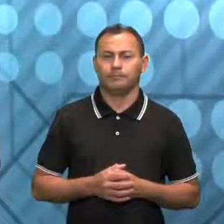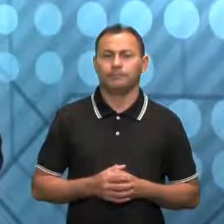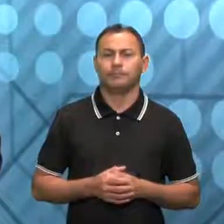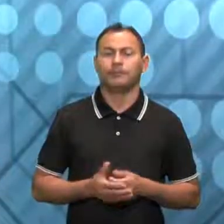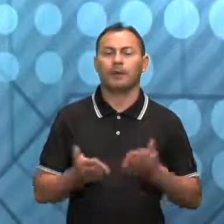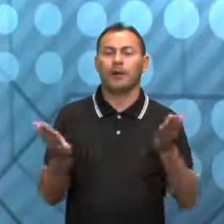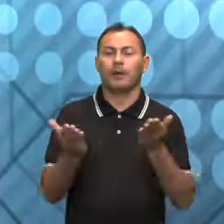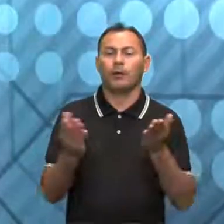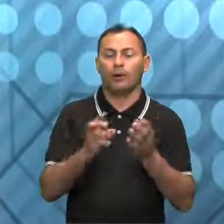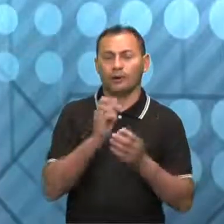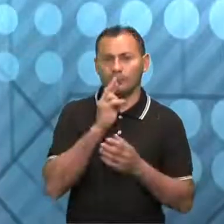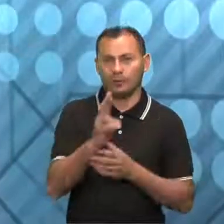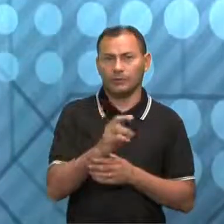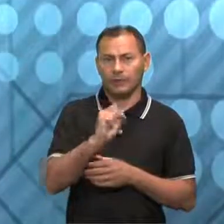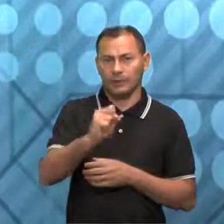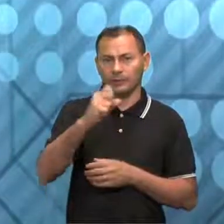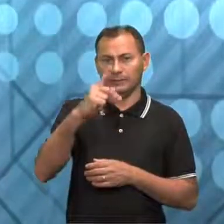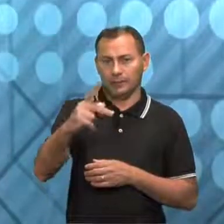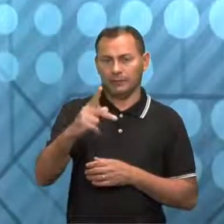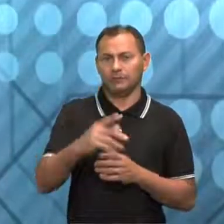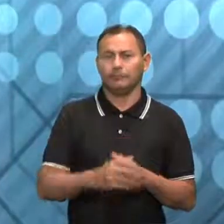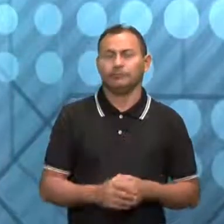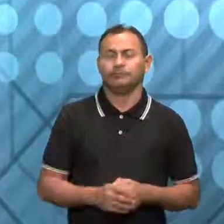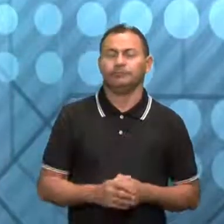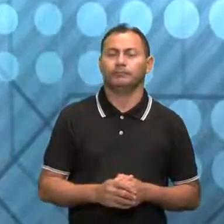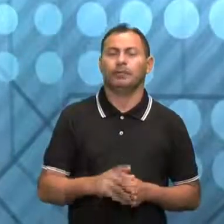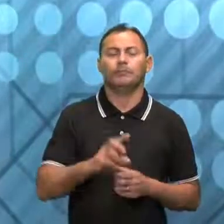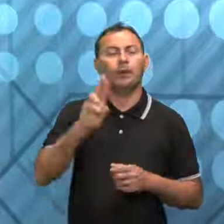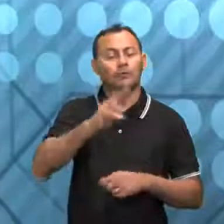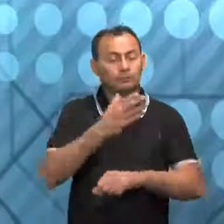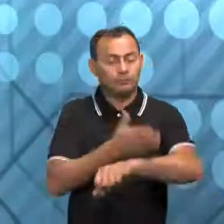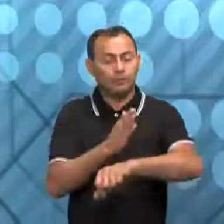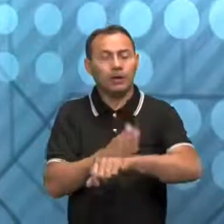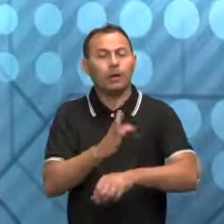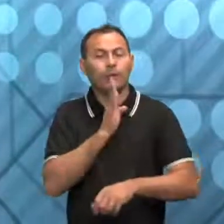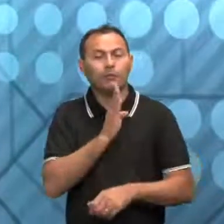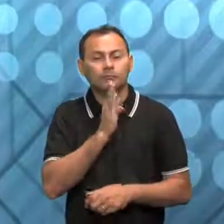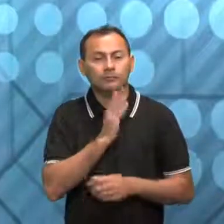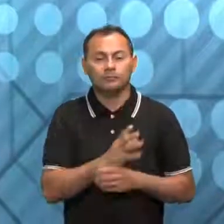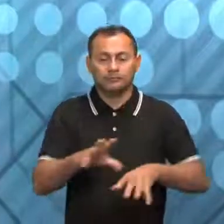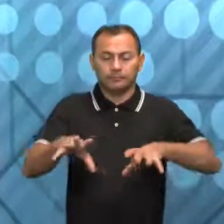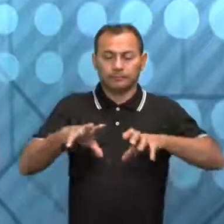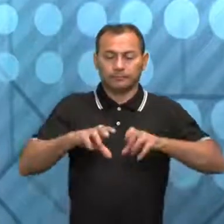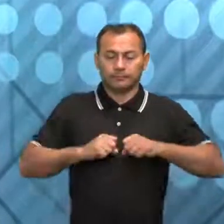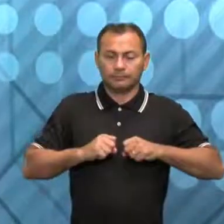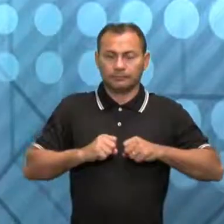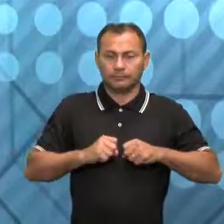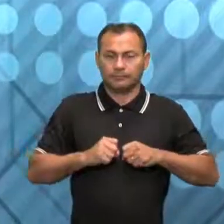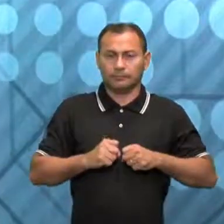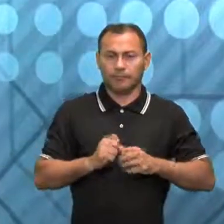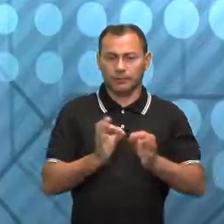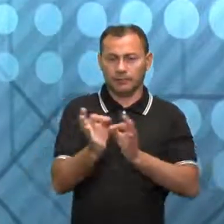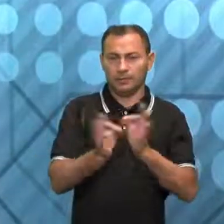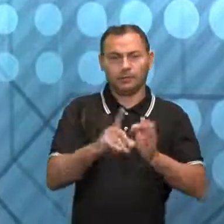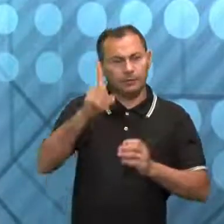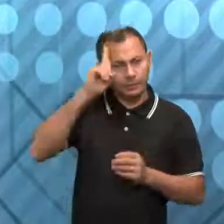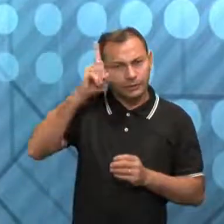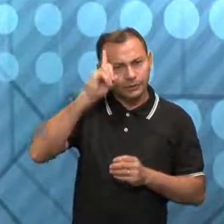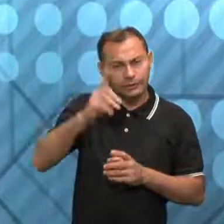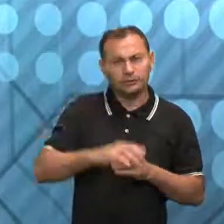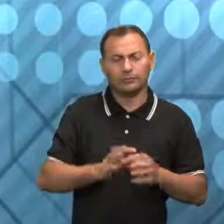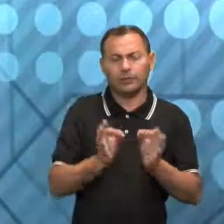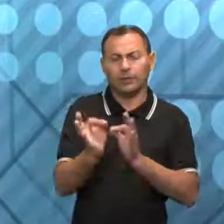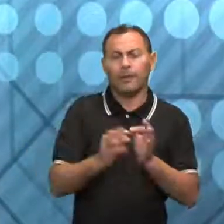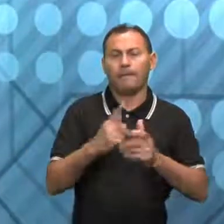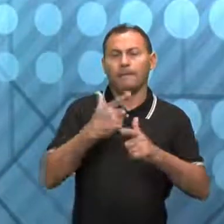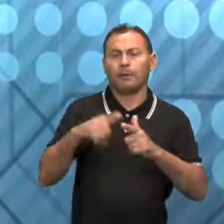Então agora vamos resolver uma situação, problema, para aplicar os nossos conhecimentos adquiridos em uma solução do dia a dia, uma